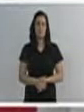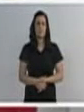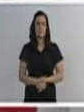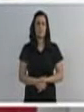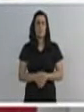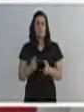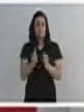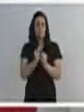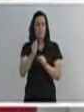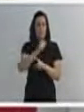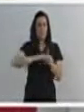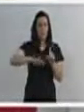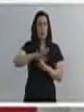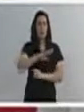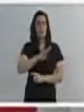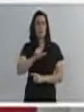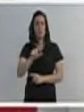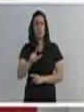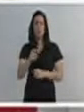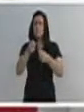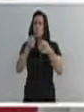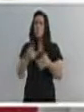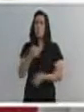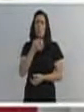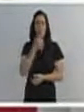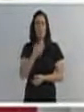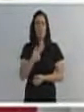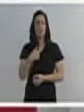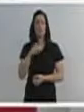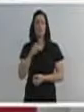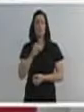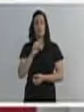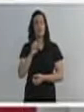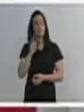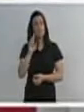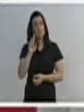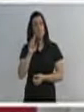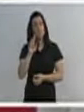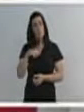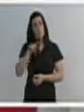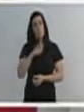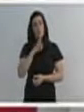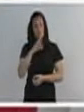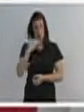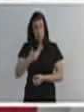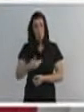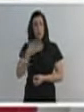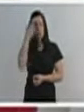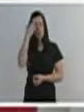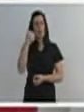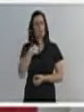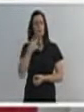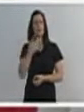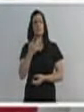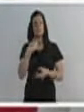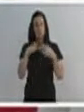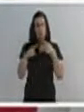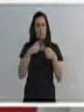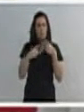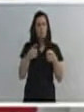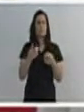do anel de contorno de Gaspar, e falou sobre a posição dele com relação a apoiar a presidente Dilma